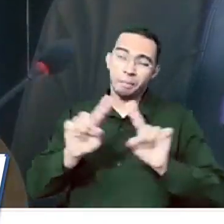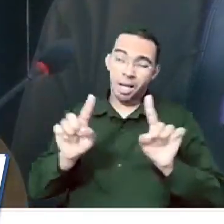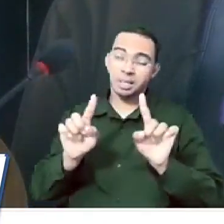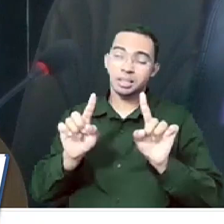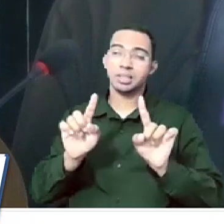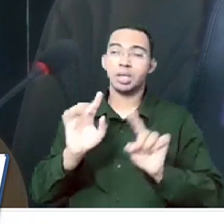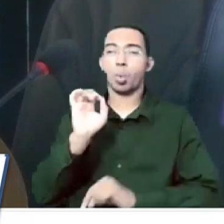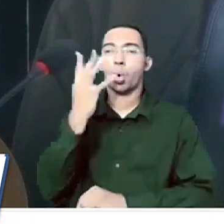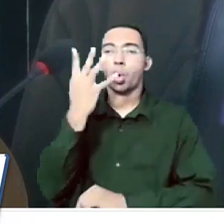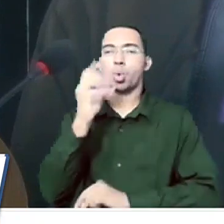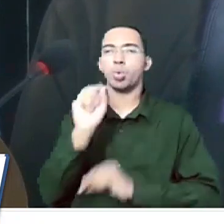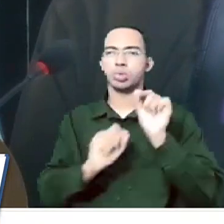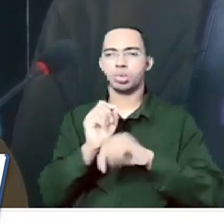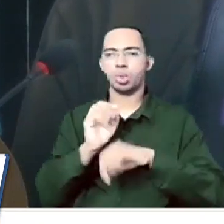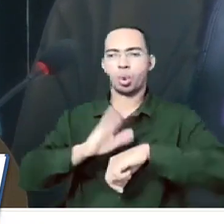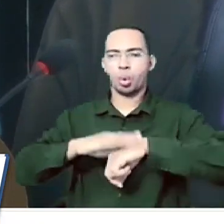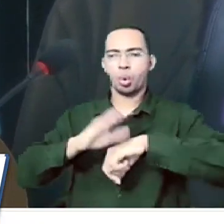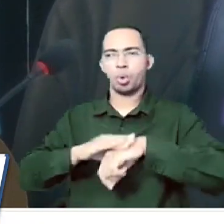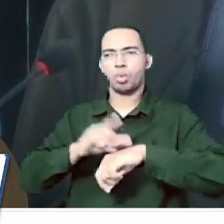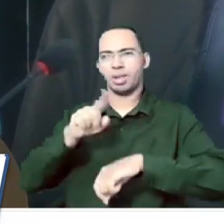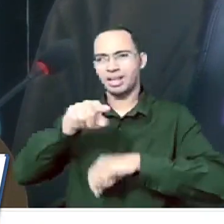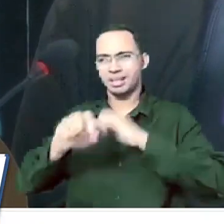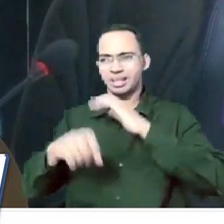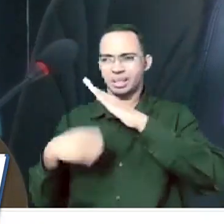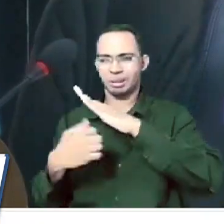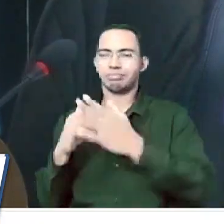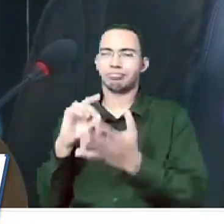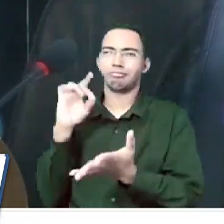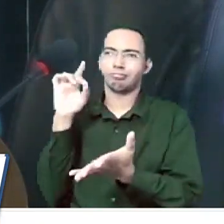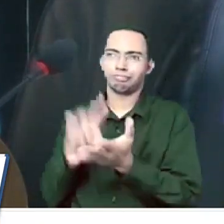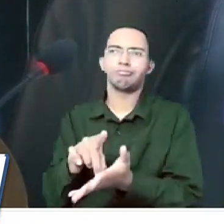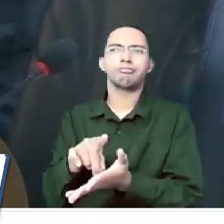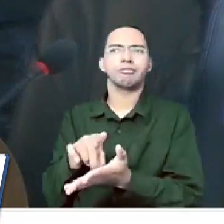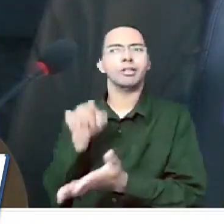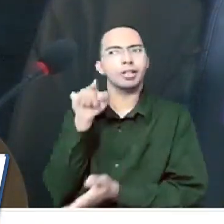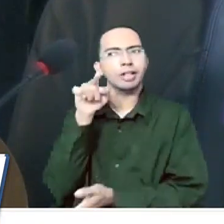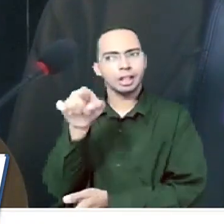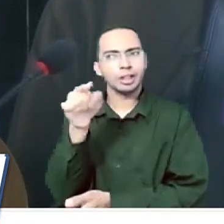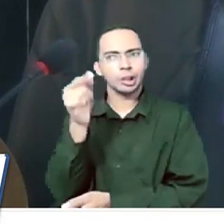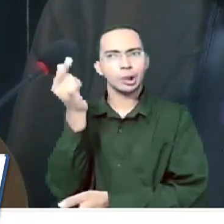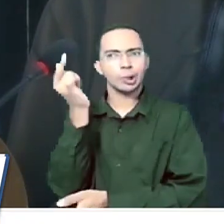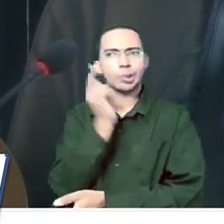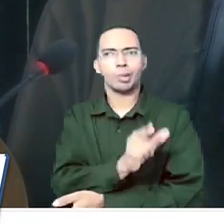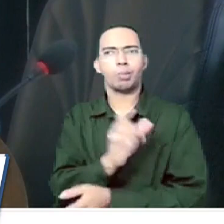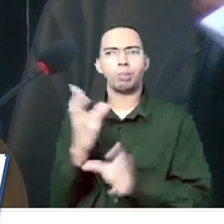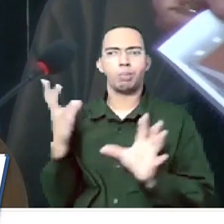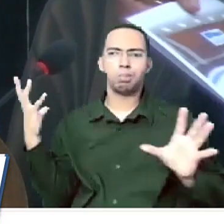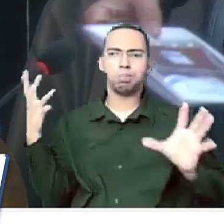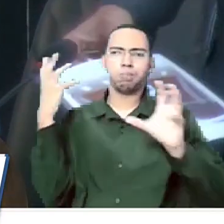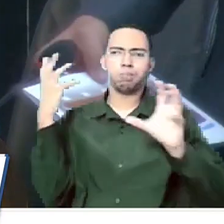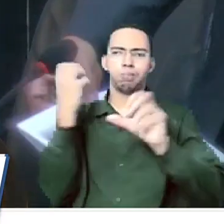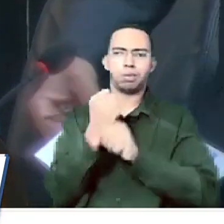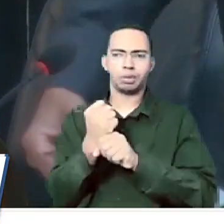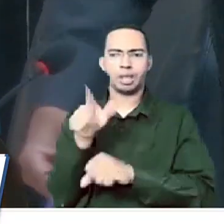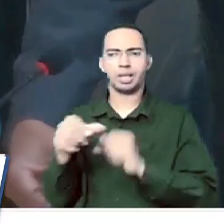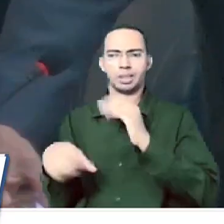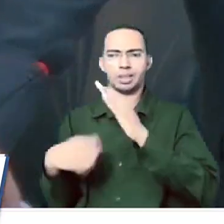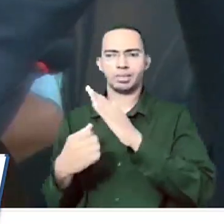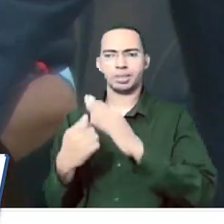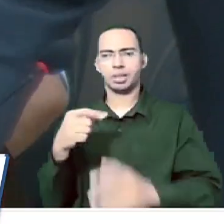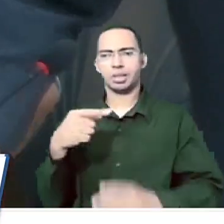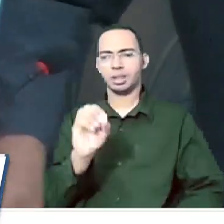vem falar dessa empresa, realmente eles conseguem a unanimidade, essa empresa São José, na Cidade